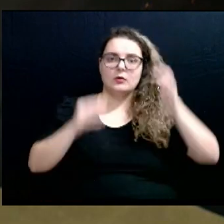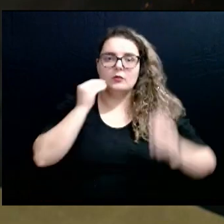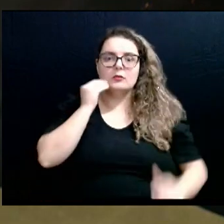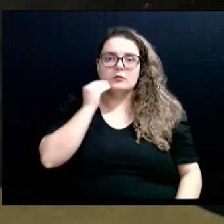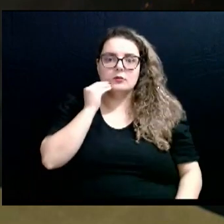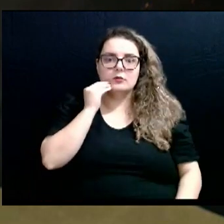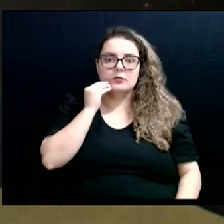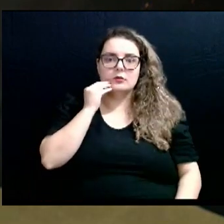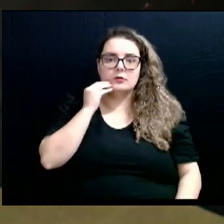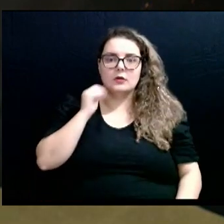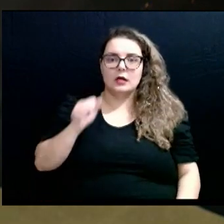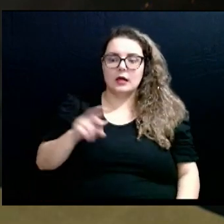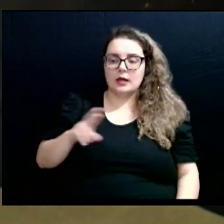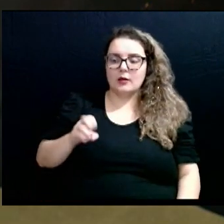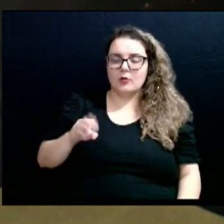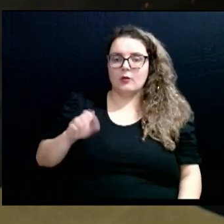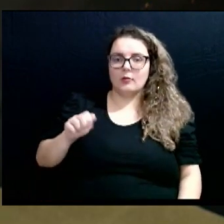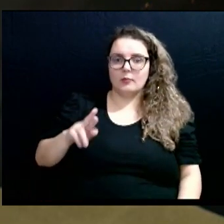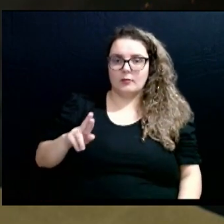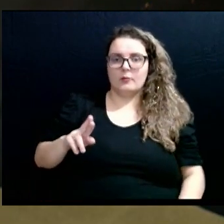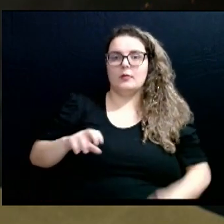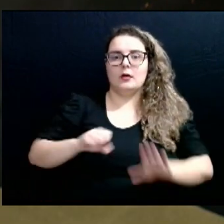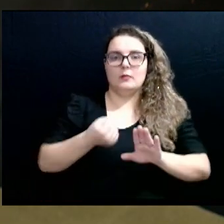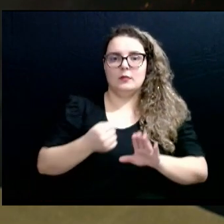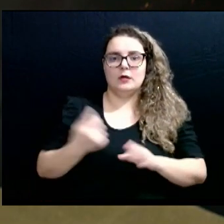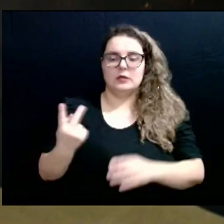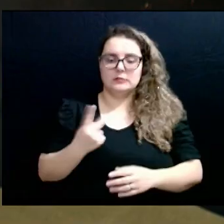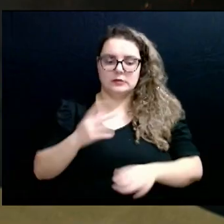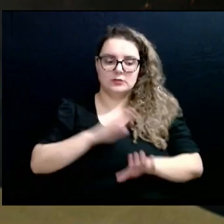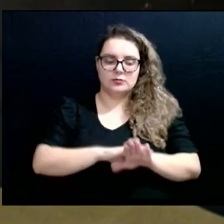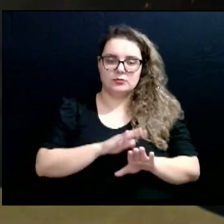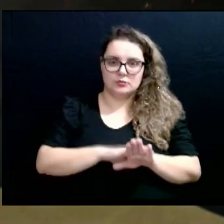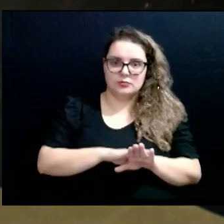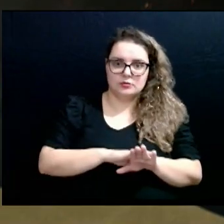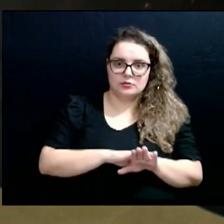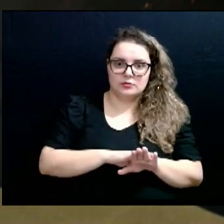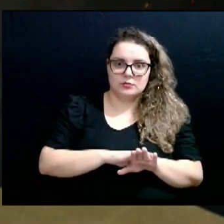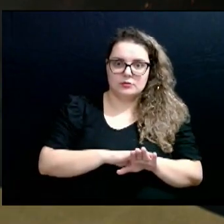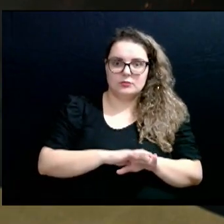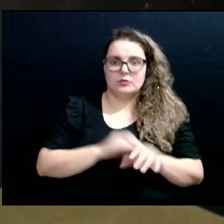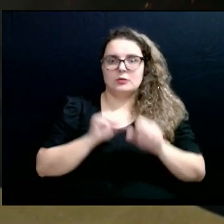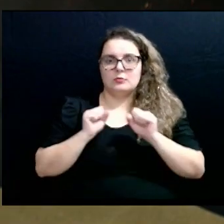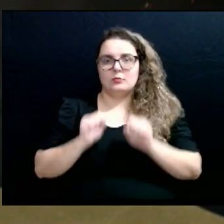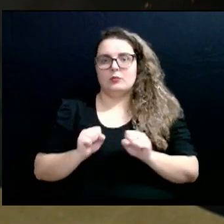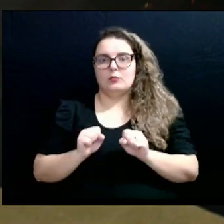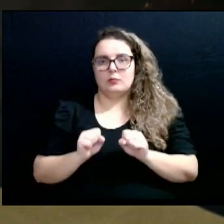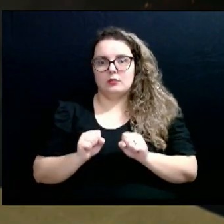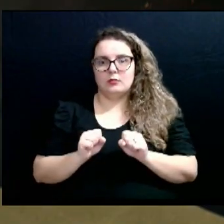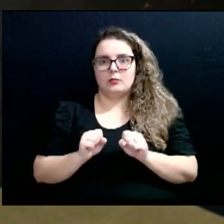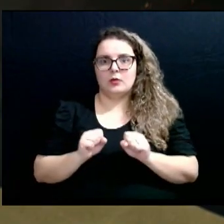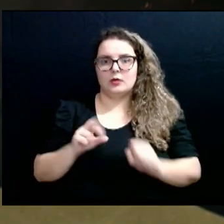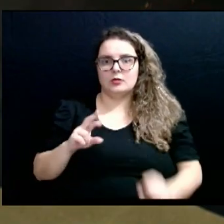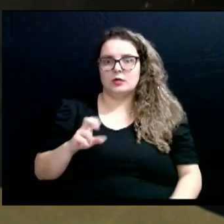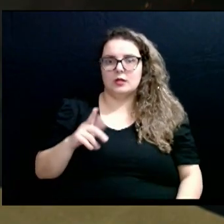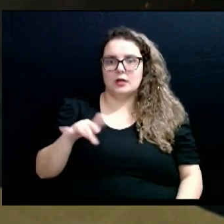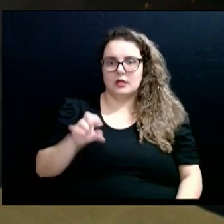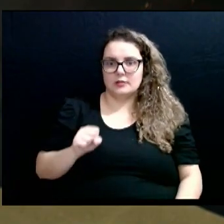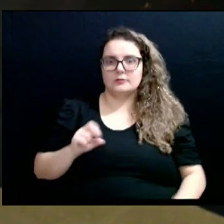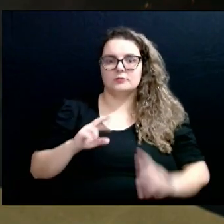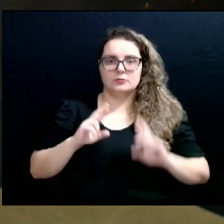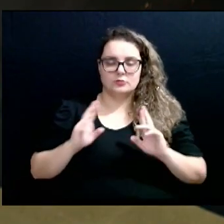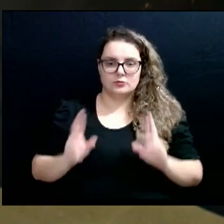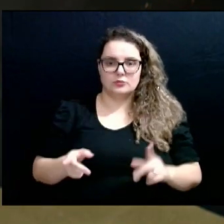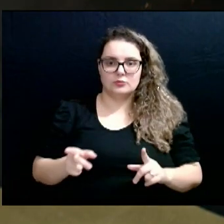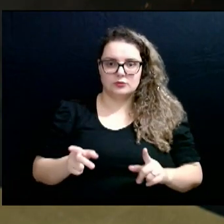porta. Essas duas ações, elas podem causar reações diferentes